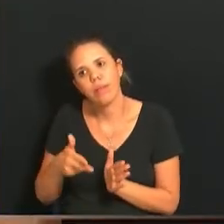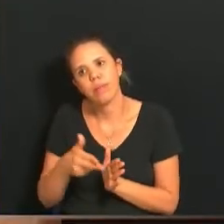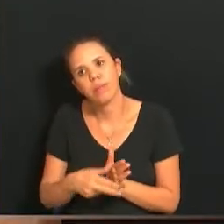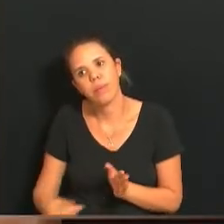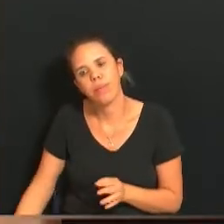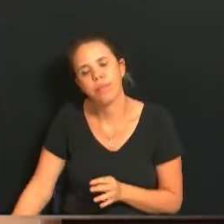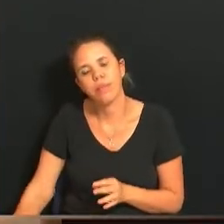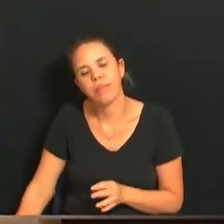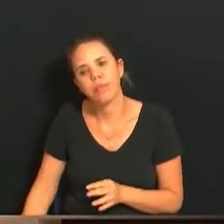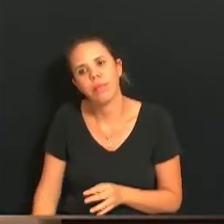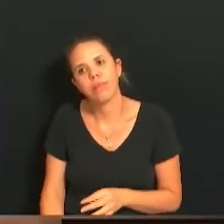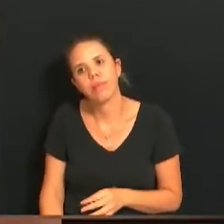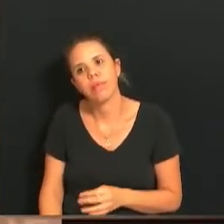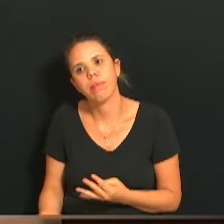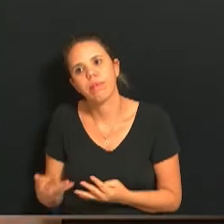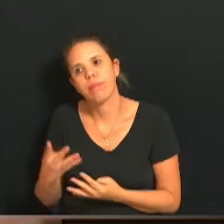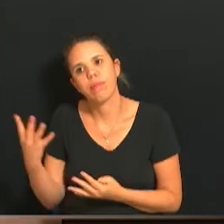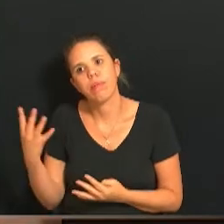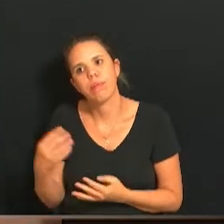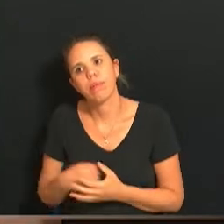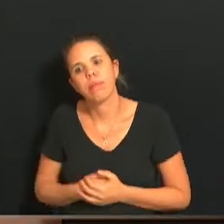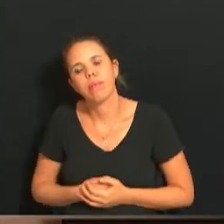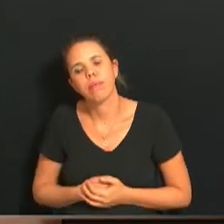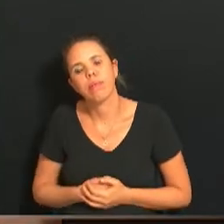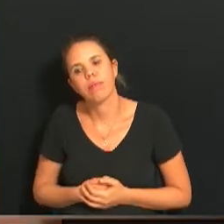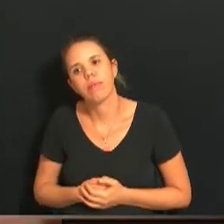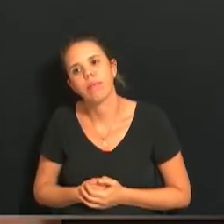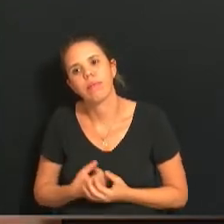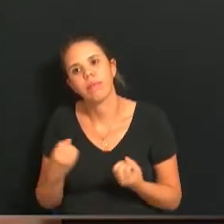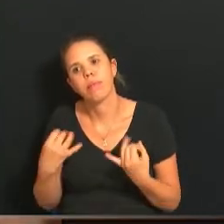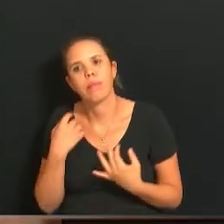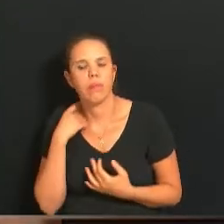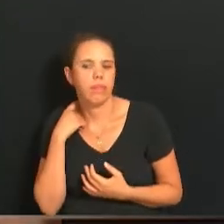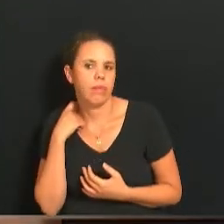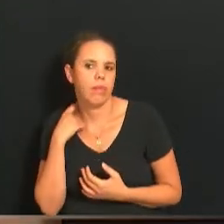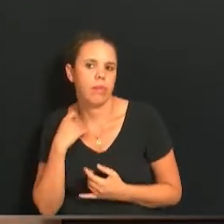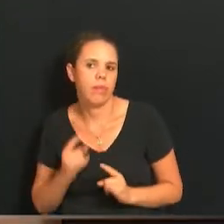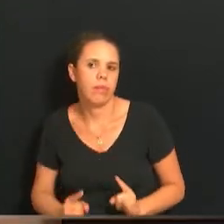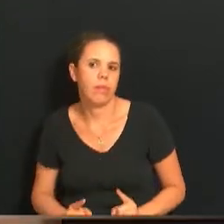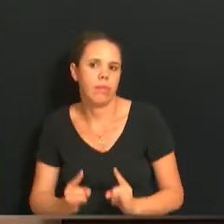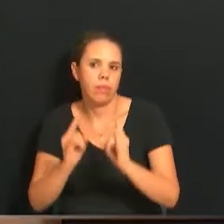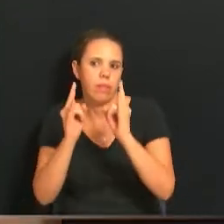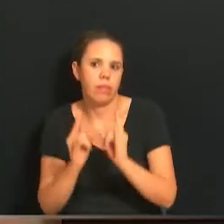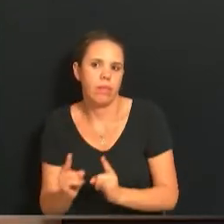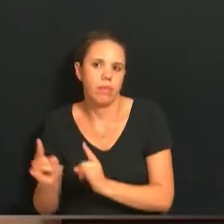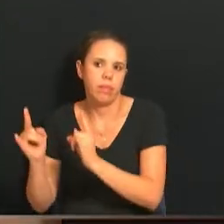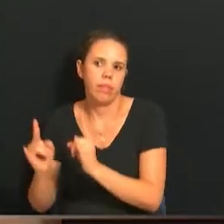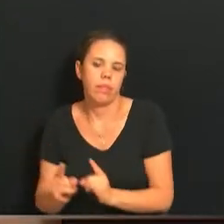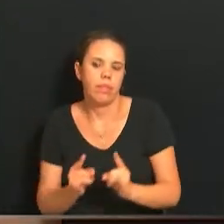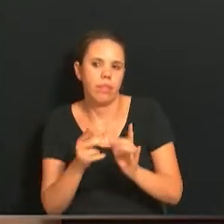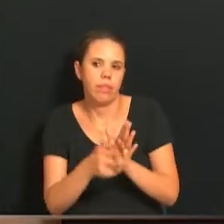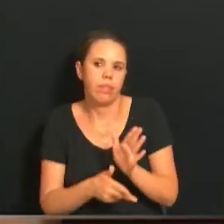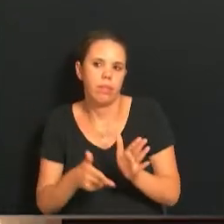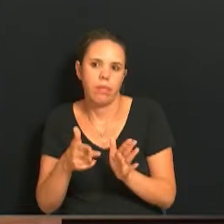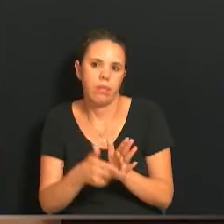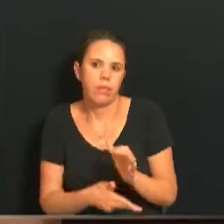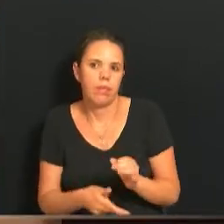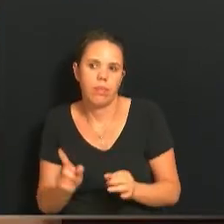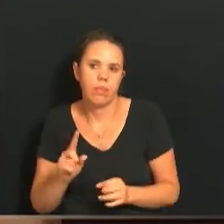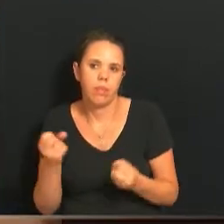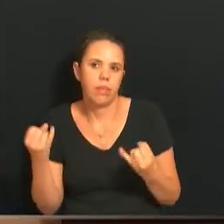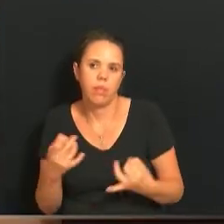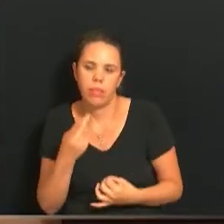a vapor, enfim. E aqui, então, está falando que é um complexo, né, ferroviário, não está falando